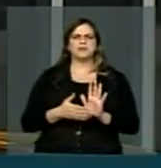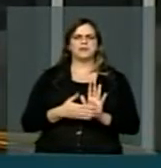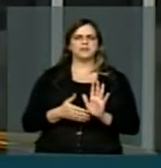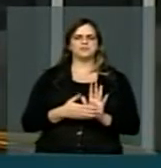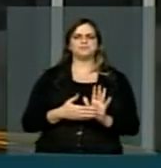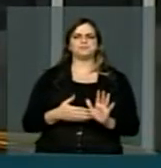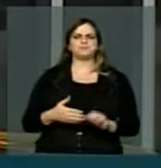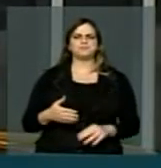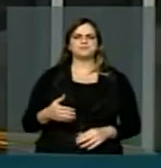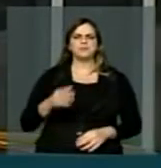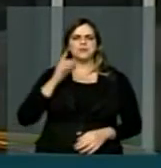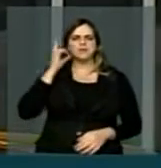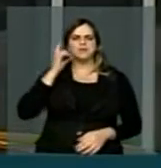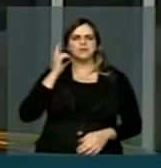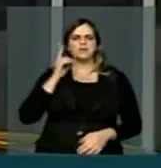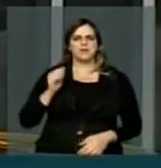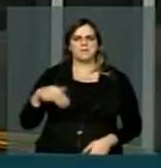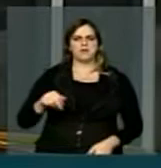deputado Amaury,